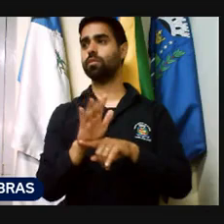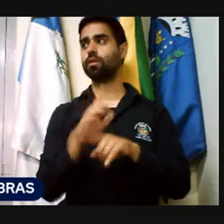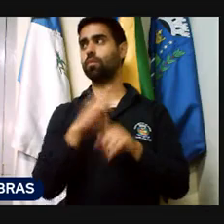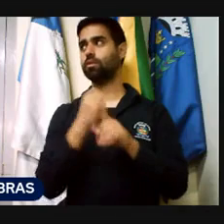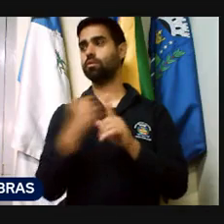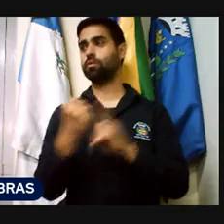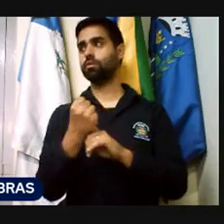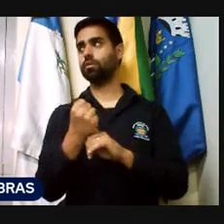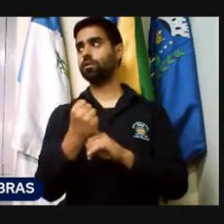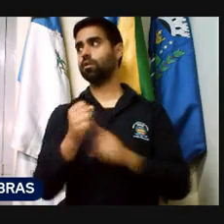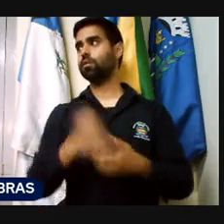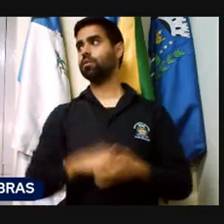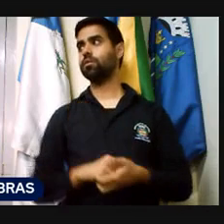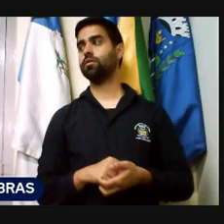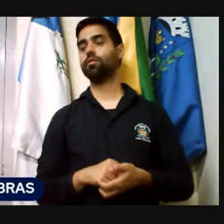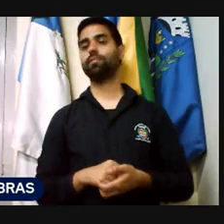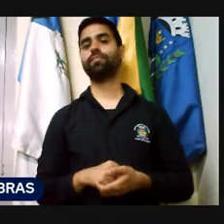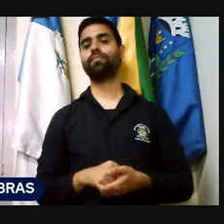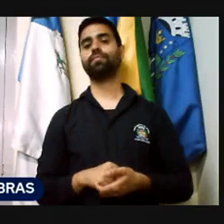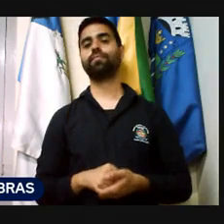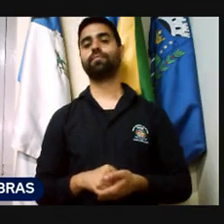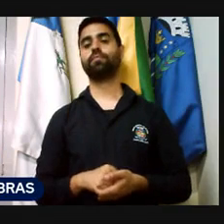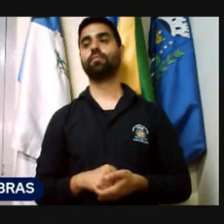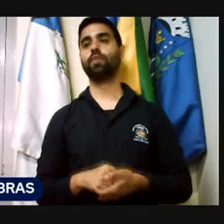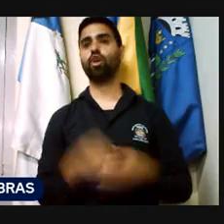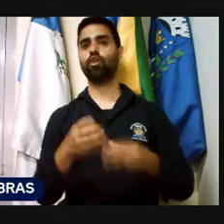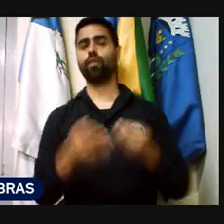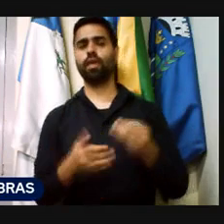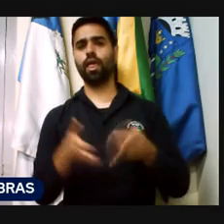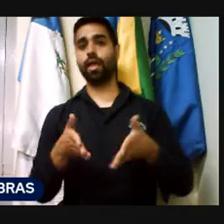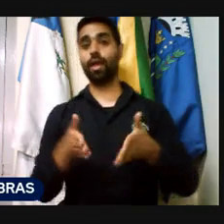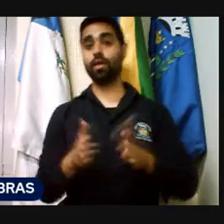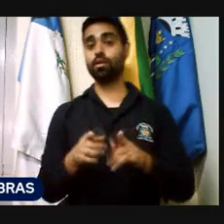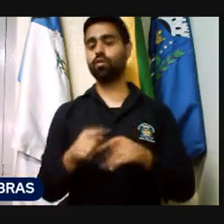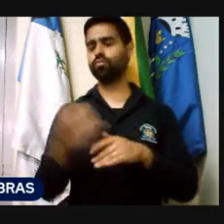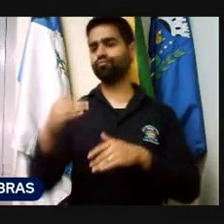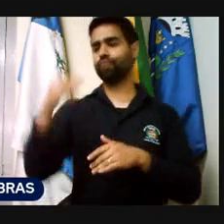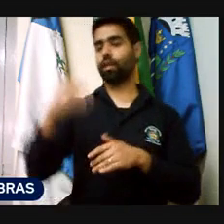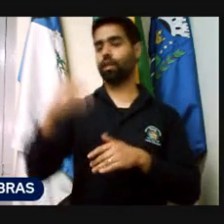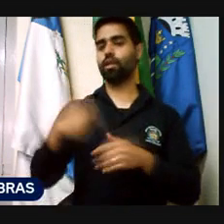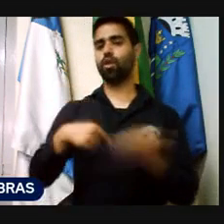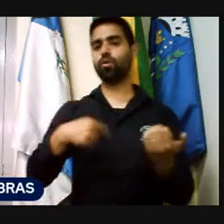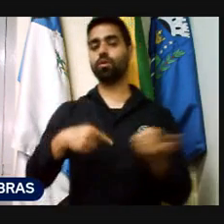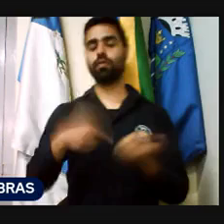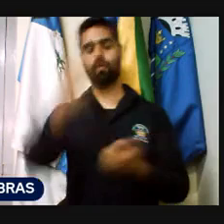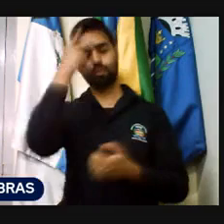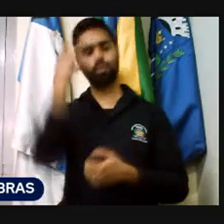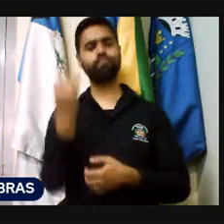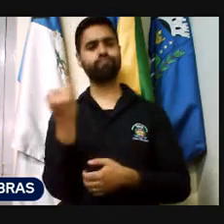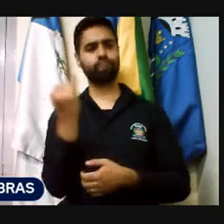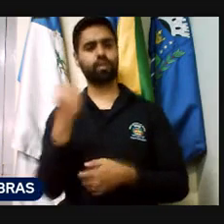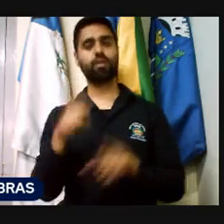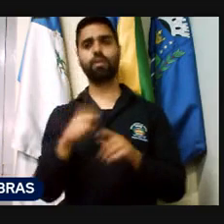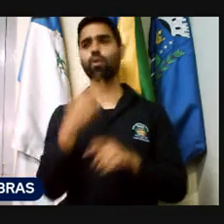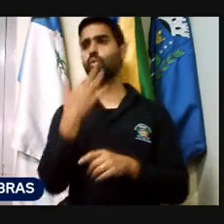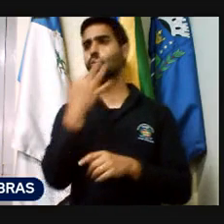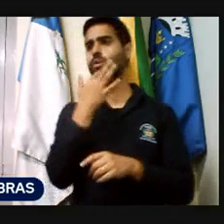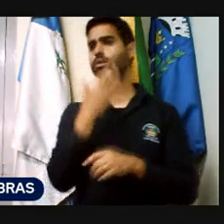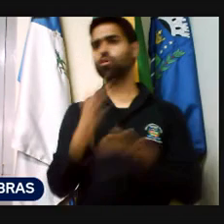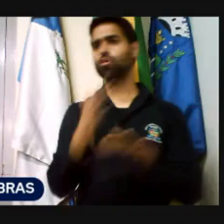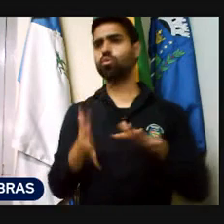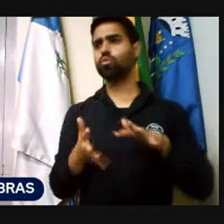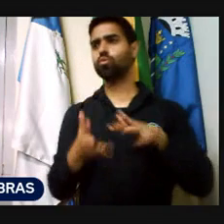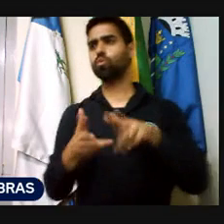sociedade. Justificativa. Nascida e crescida em conservatória, artista renomada e conhecida mundialmente por seu